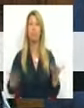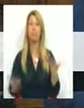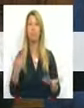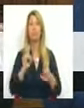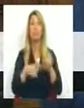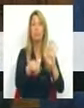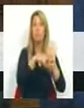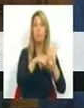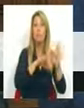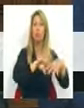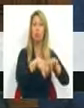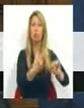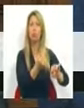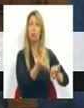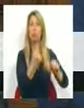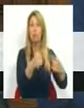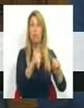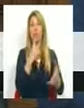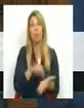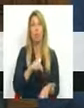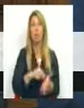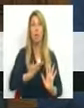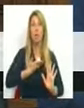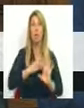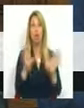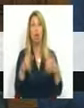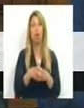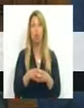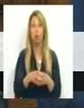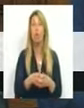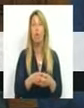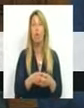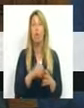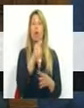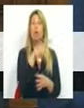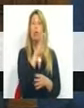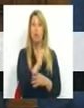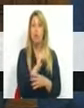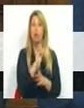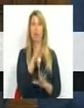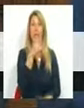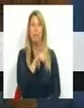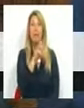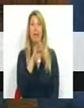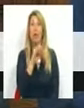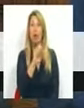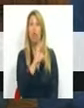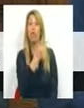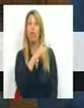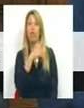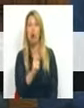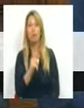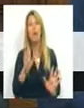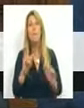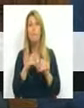destruidora de capital, que era a posição que tinha em dívida do Grupo Espírito Santo, nomeadamente da Rio Forte. Mas no final desse